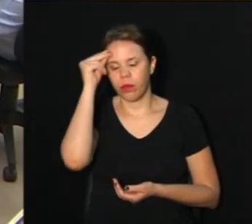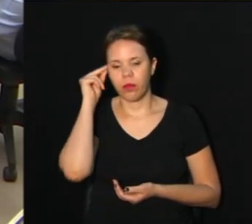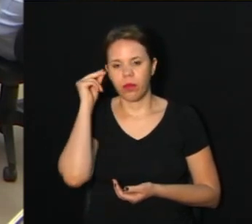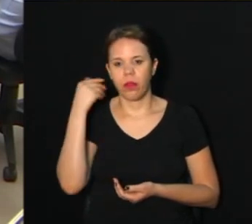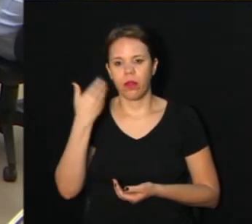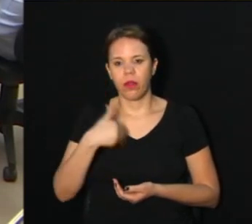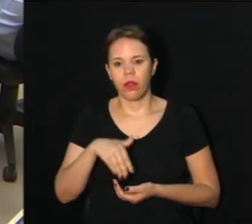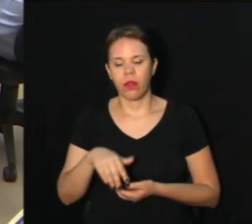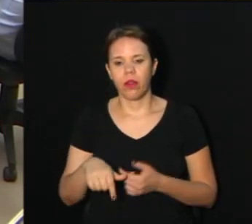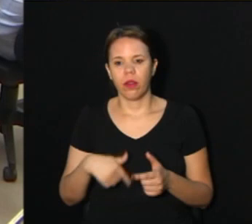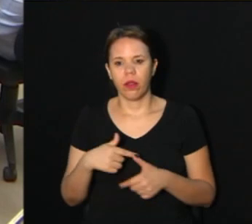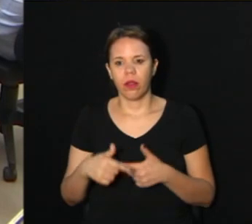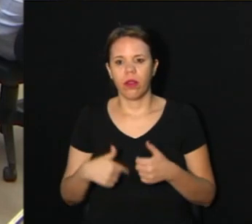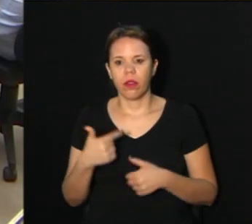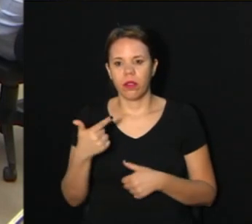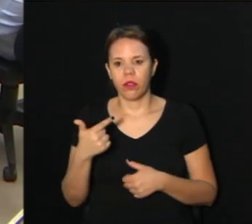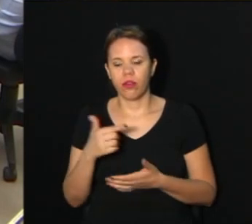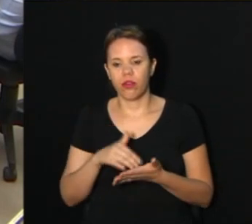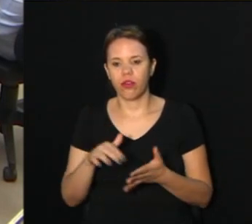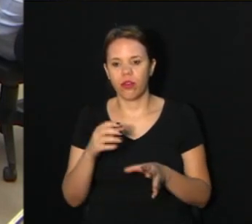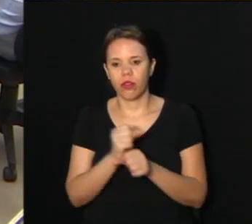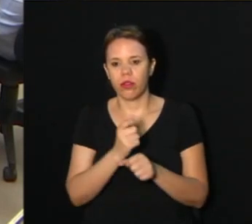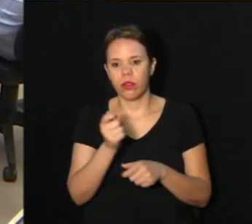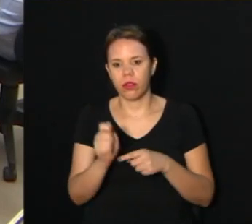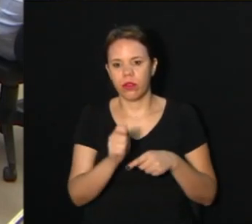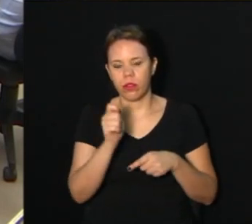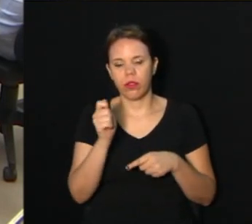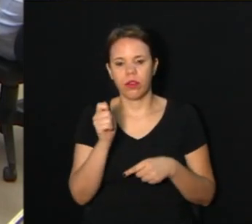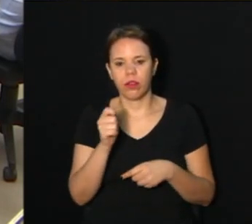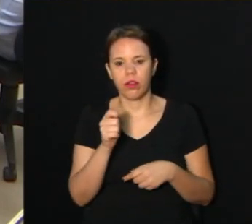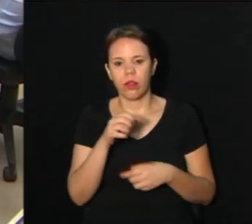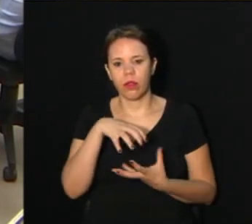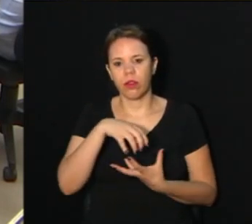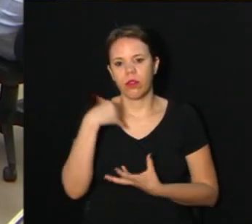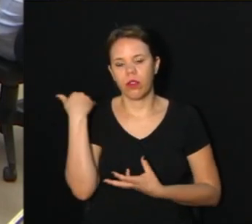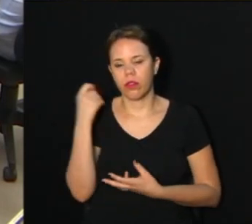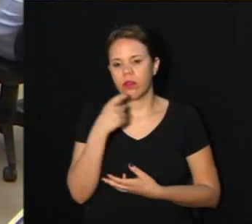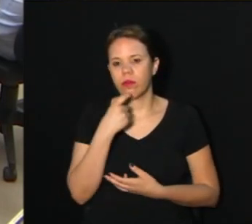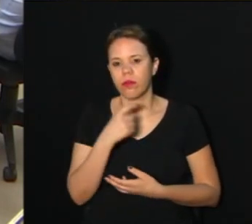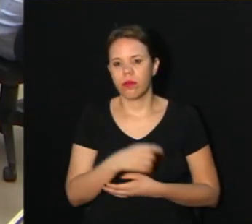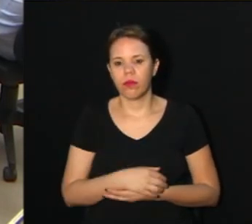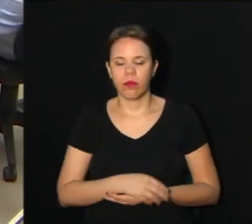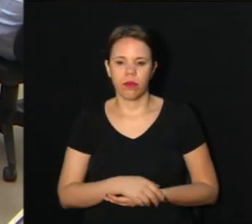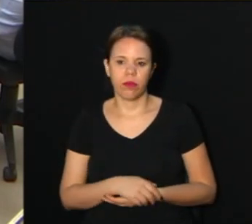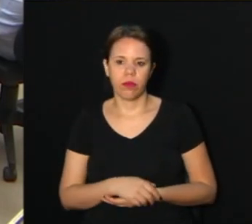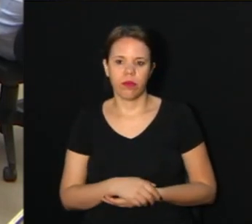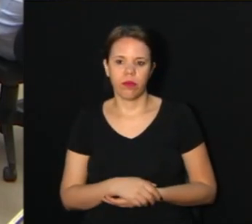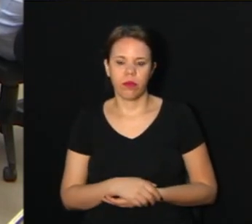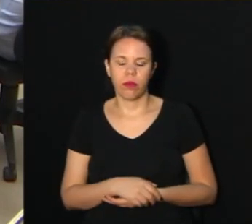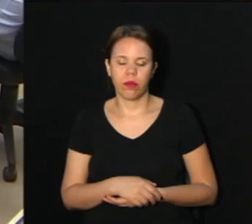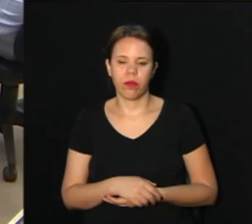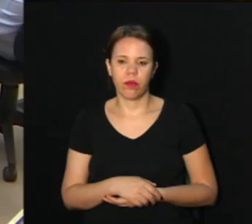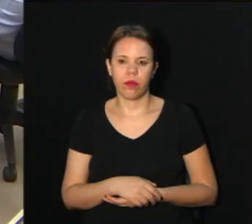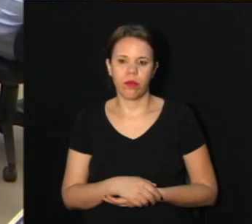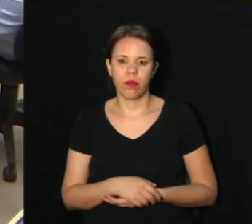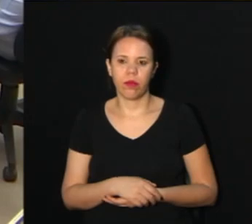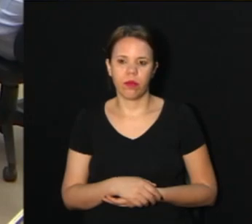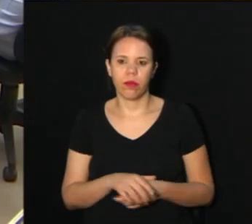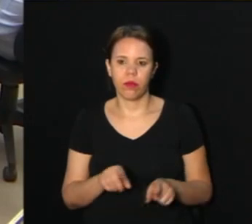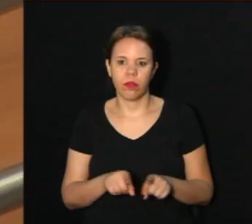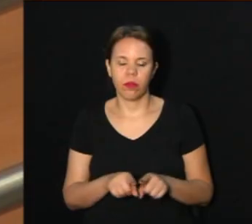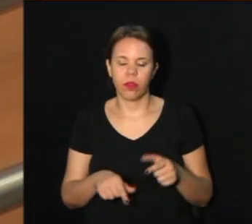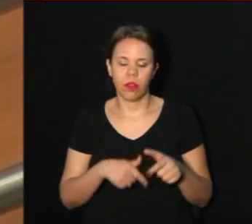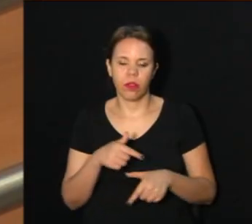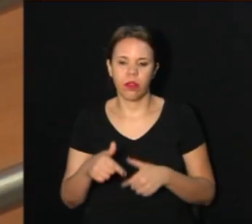sou segundo tesoureiro da Associação dos Idosos de Campinas. E sou suplente do